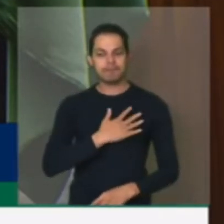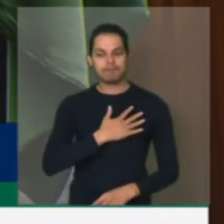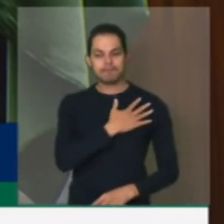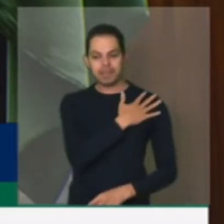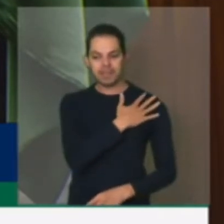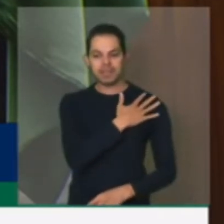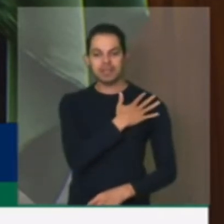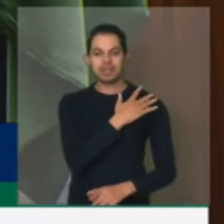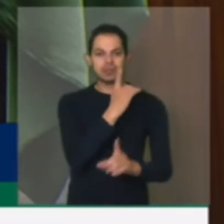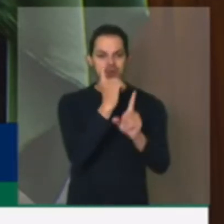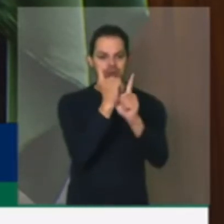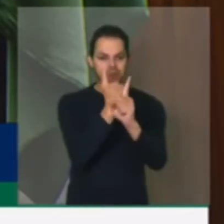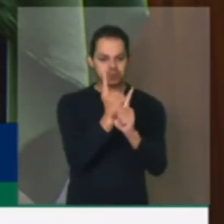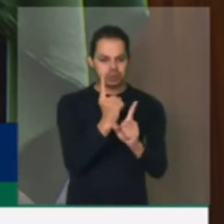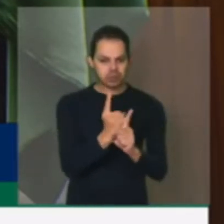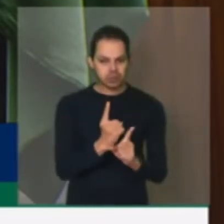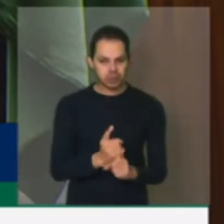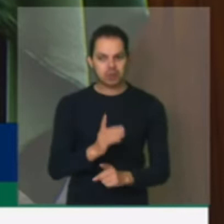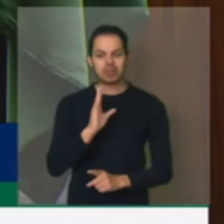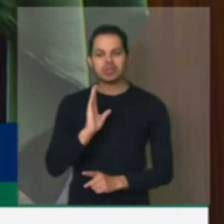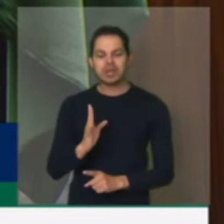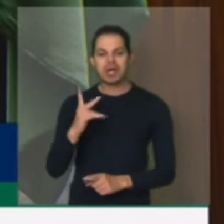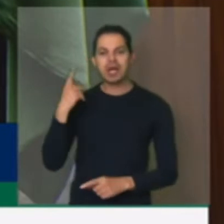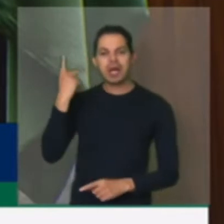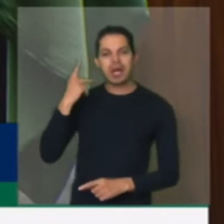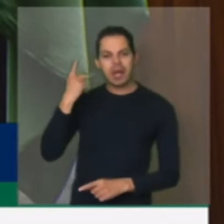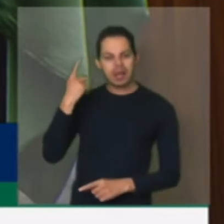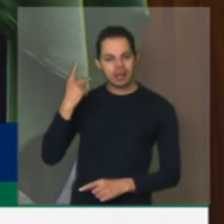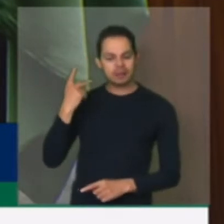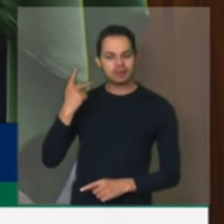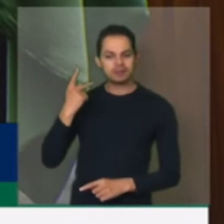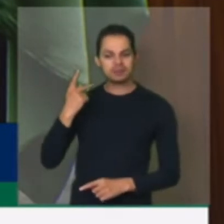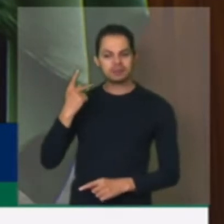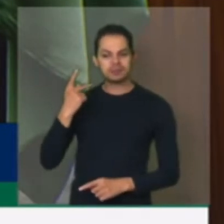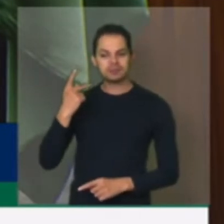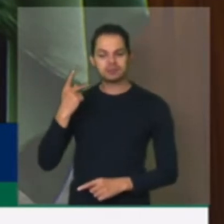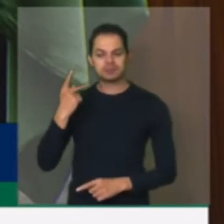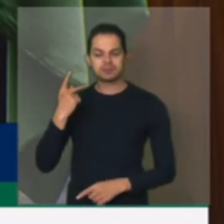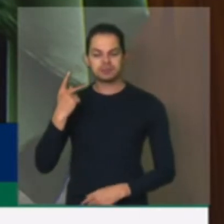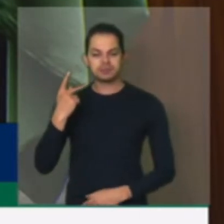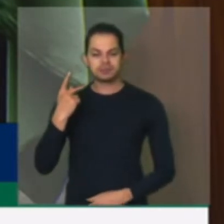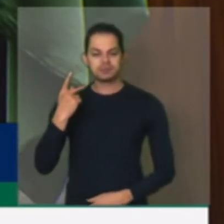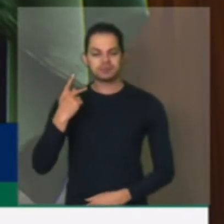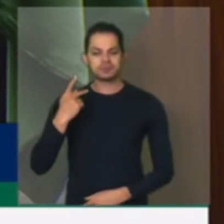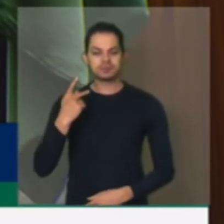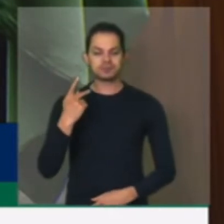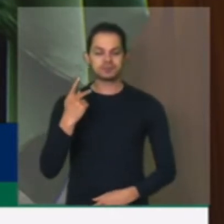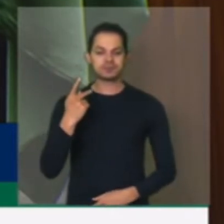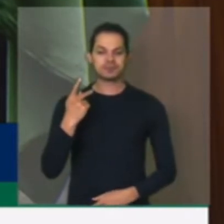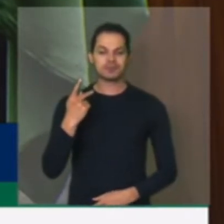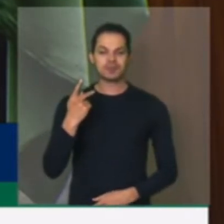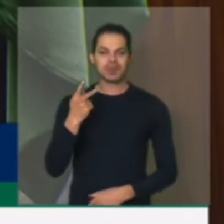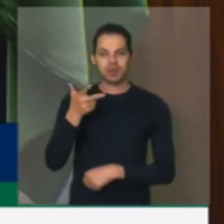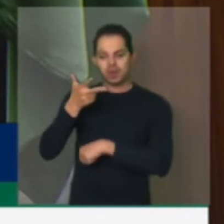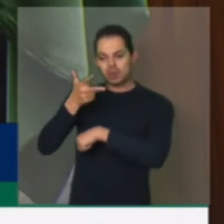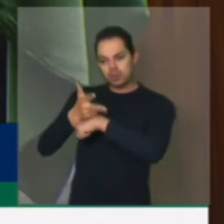de eu identificar como parlamentar dessa casa, estava tão somente